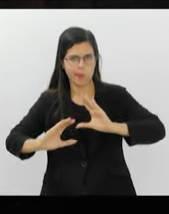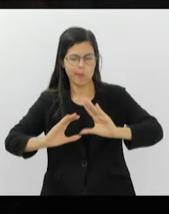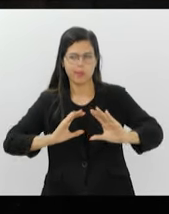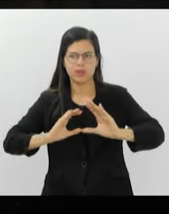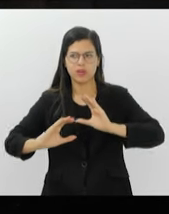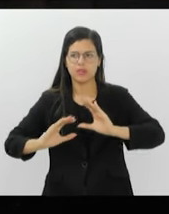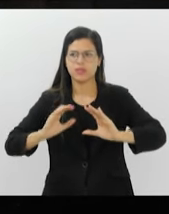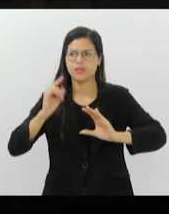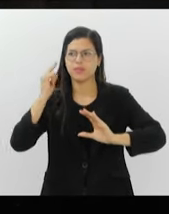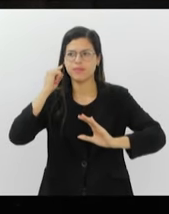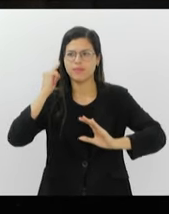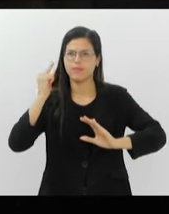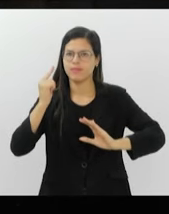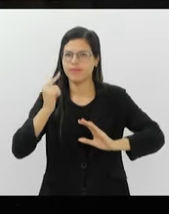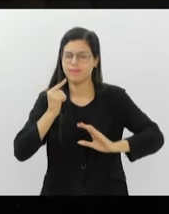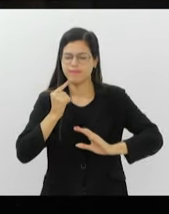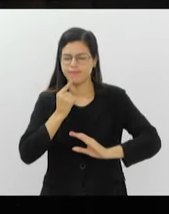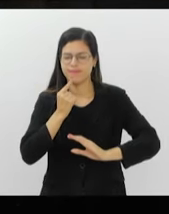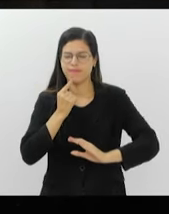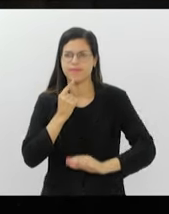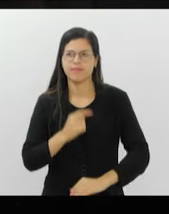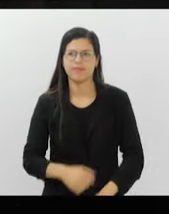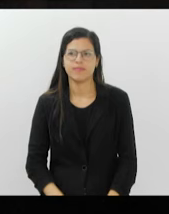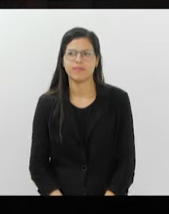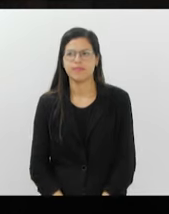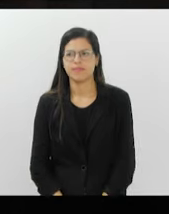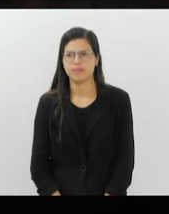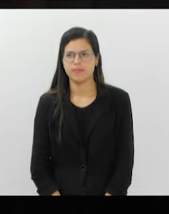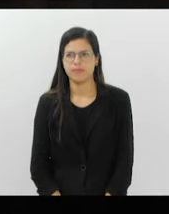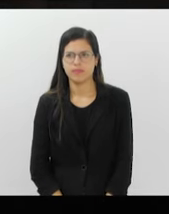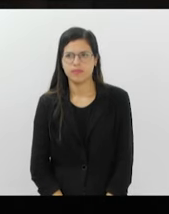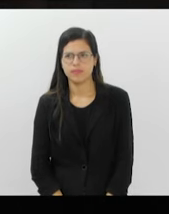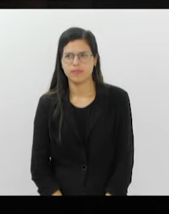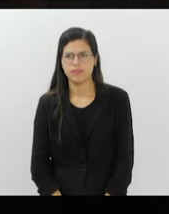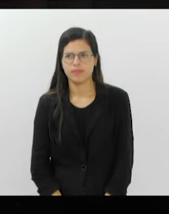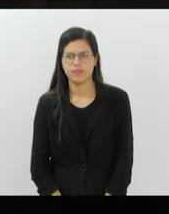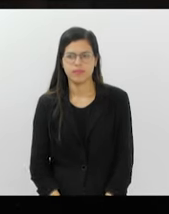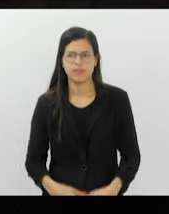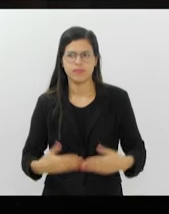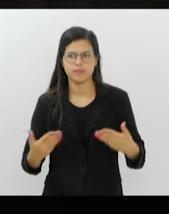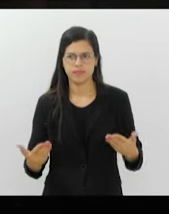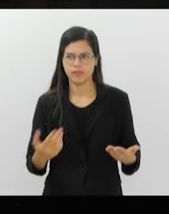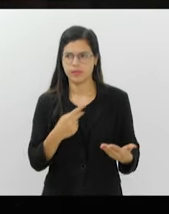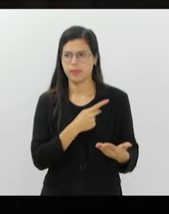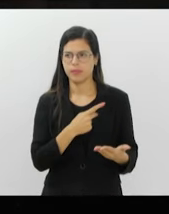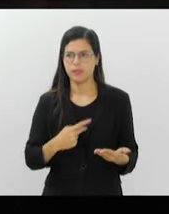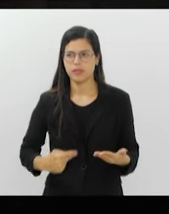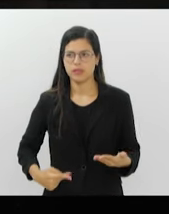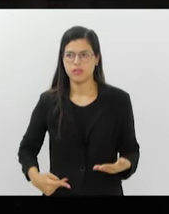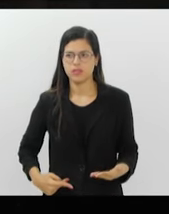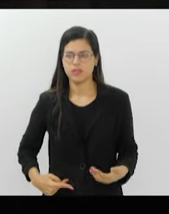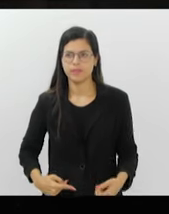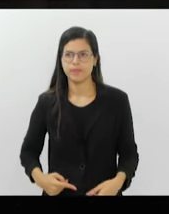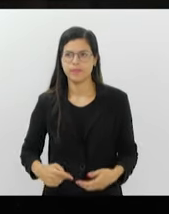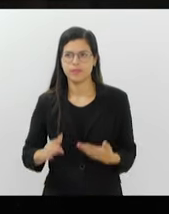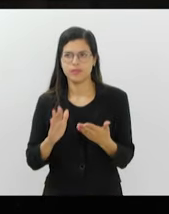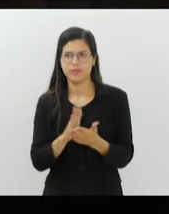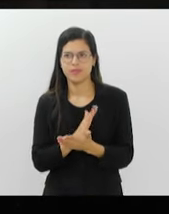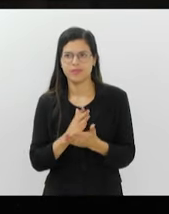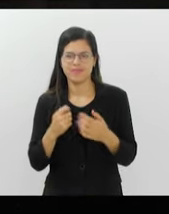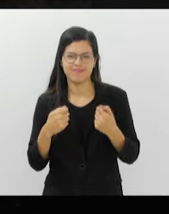voz aos deficientes auditivos senhora Presidente vezes a